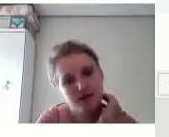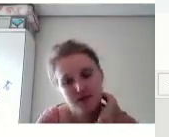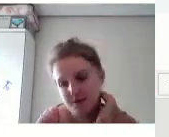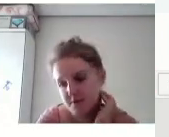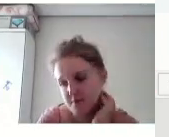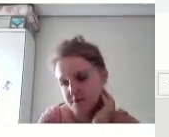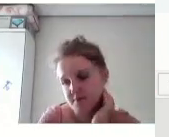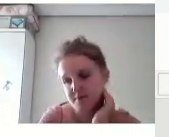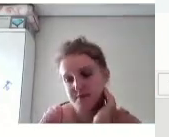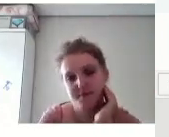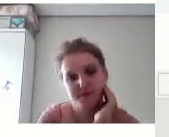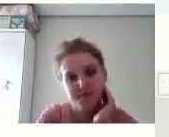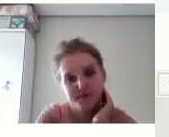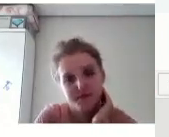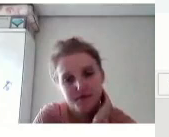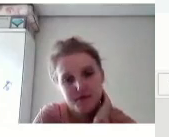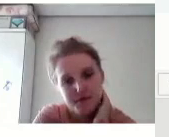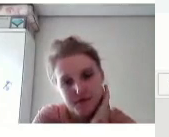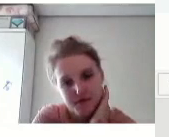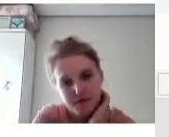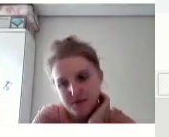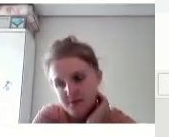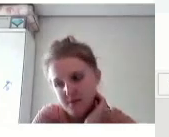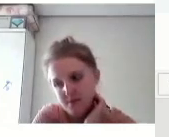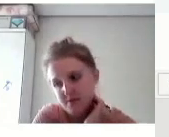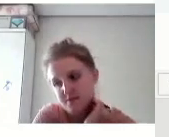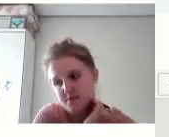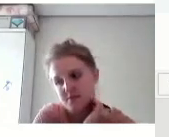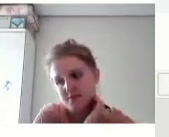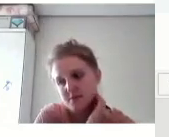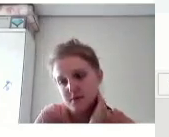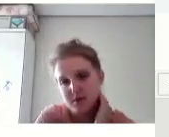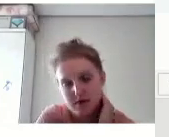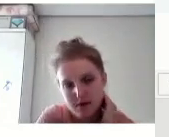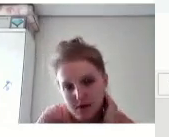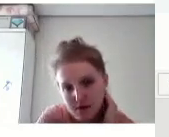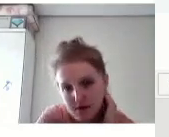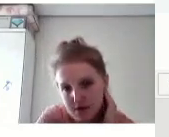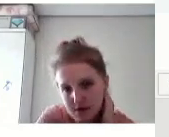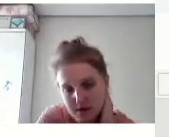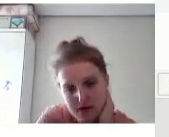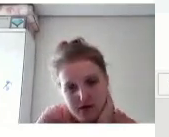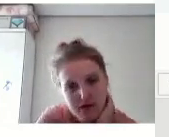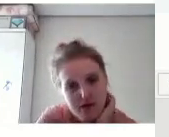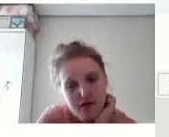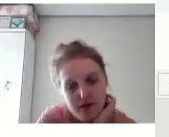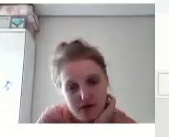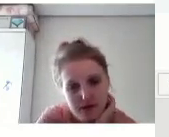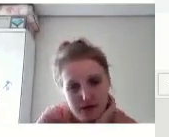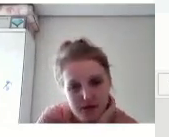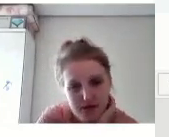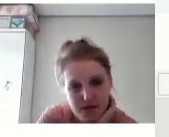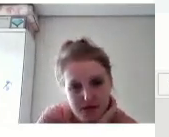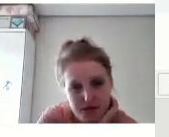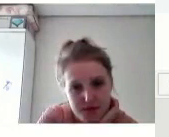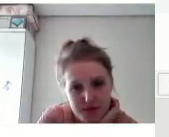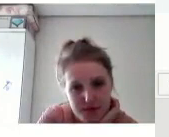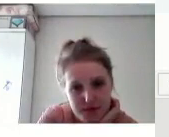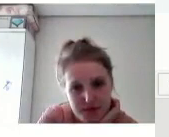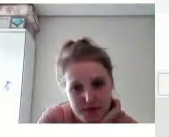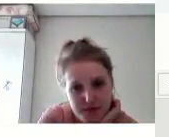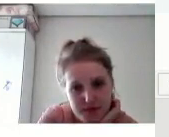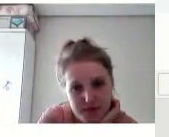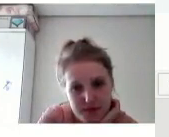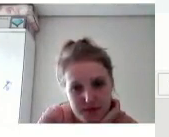a primeira, a derivada do P, acompanhado do Q ponto, mais a derivada do Q